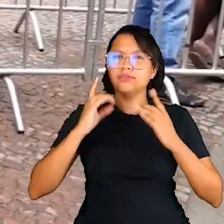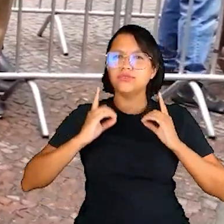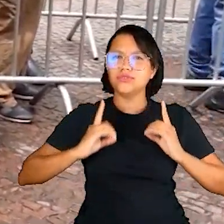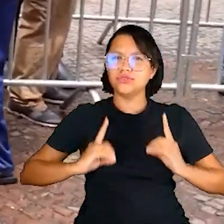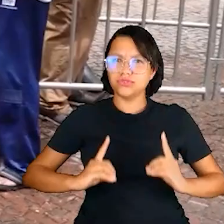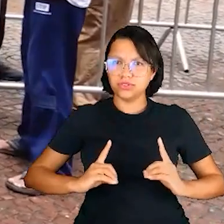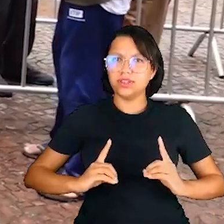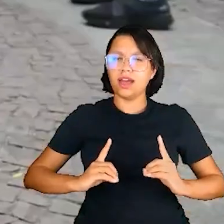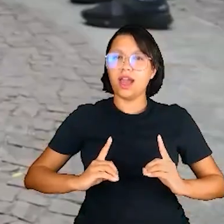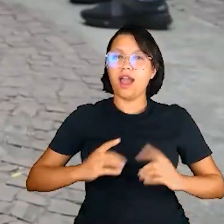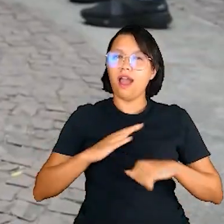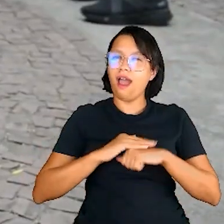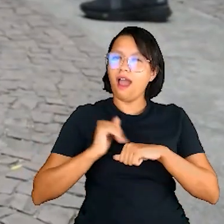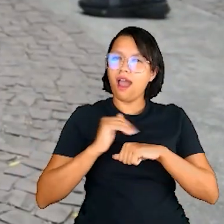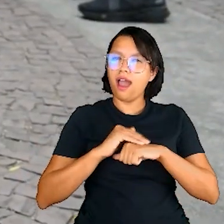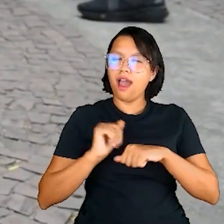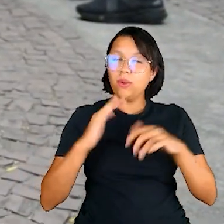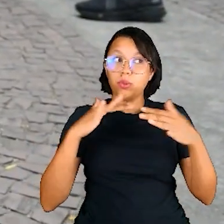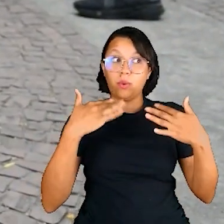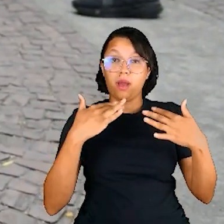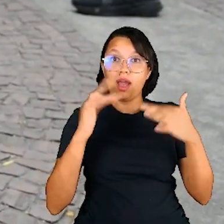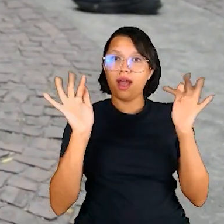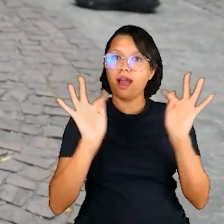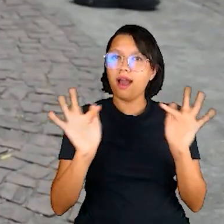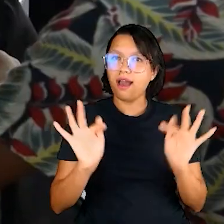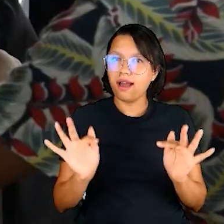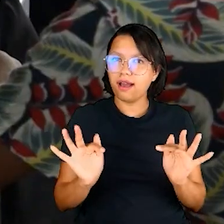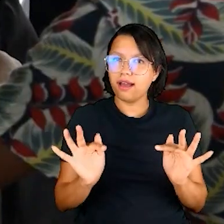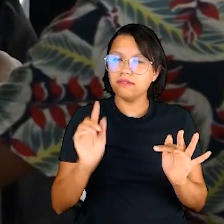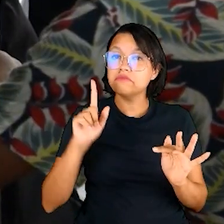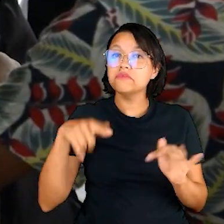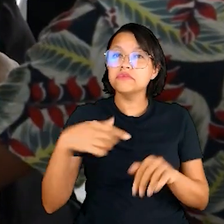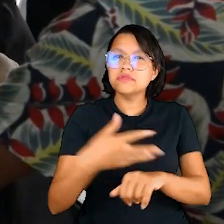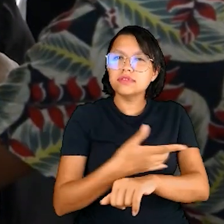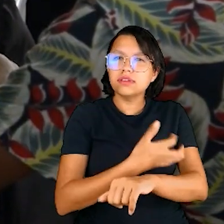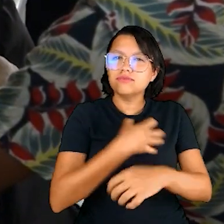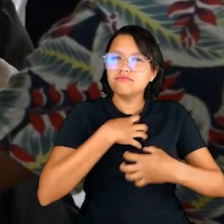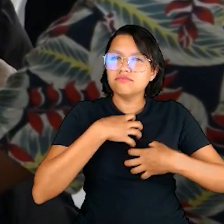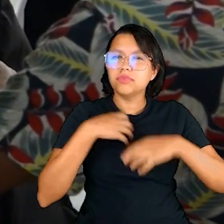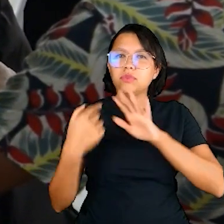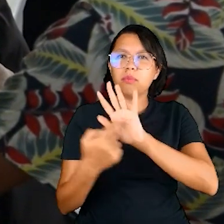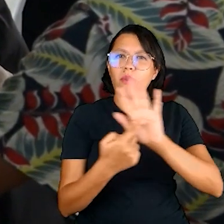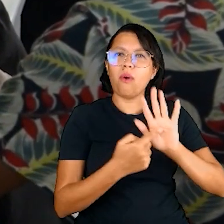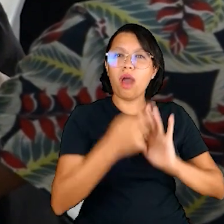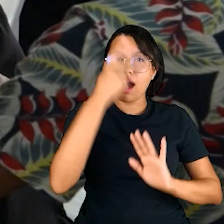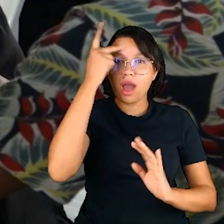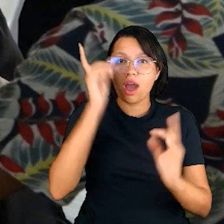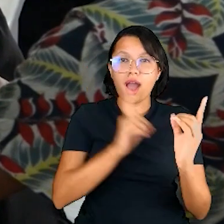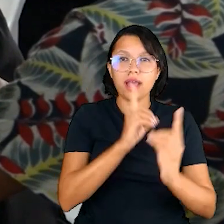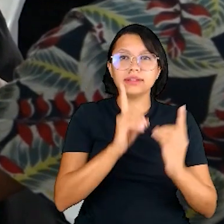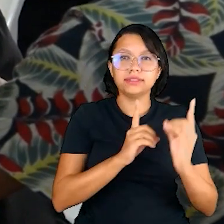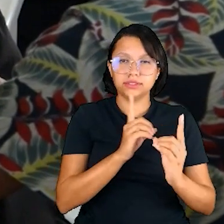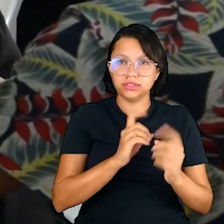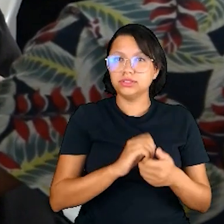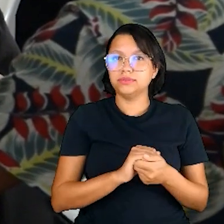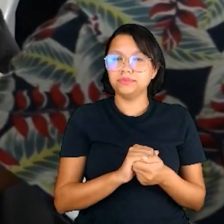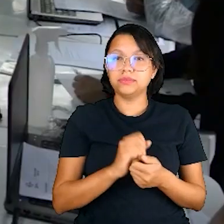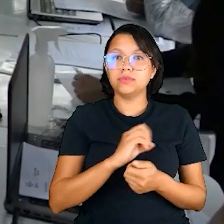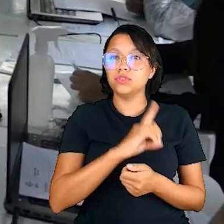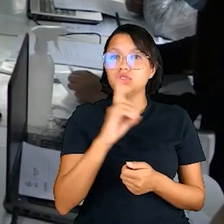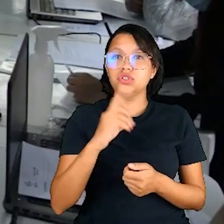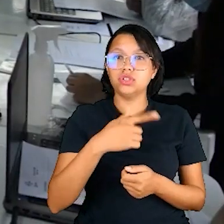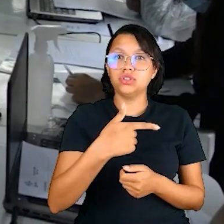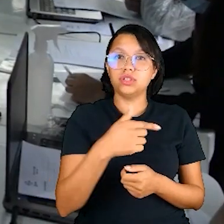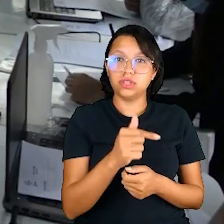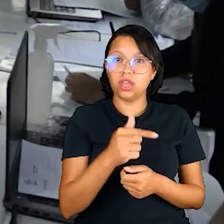Gratidão, dignidade, carinho, surpresa e alegria. Foram sentimentos expressados por pessoas atendidas